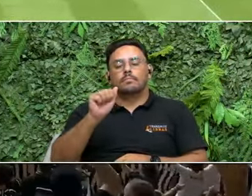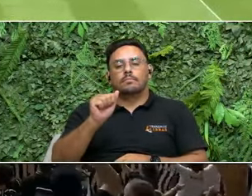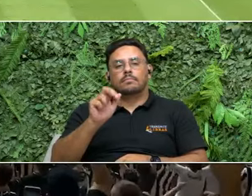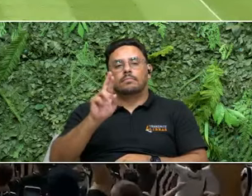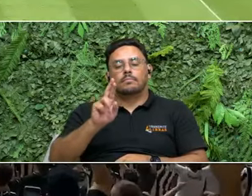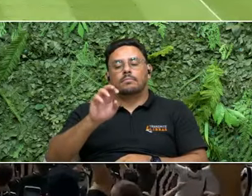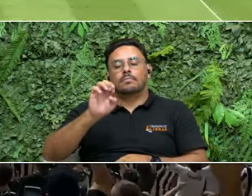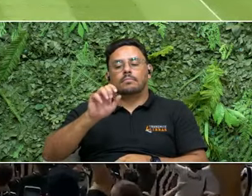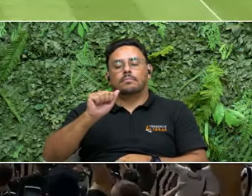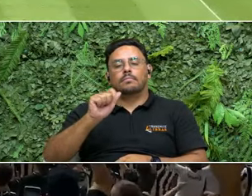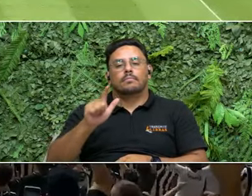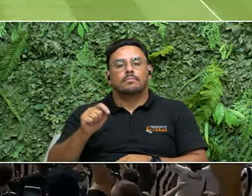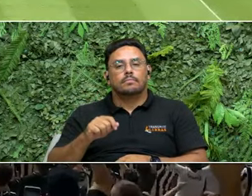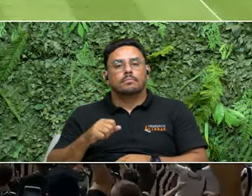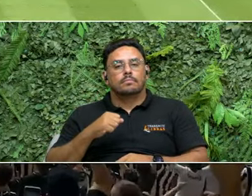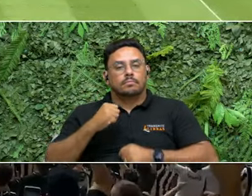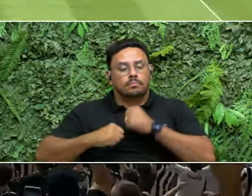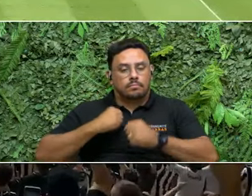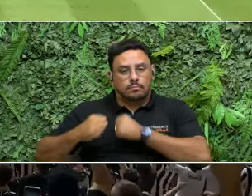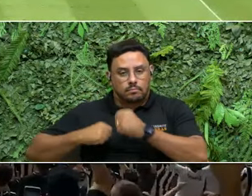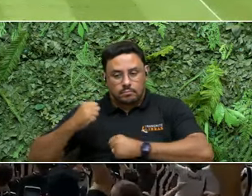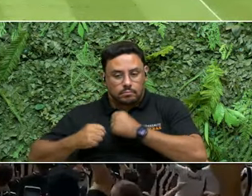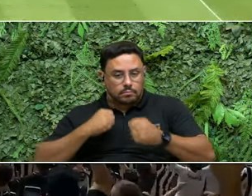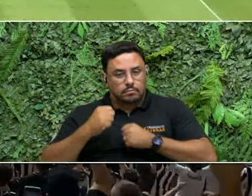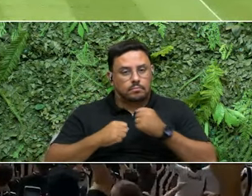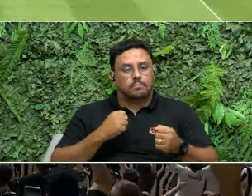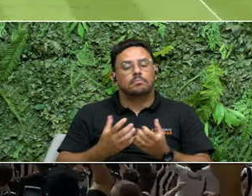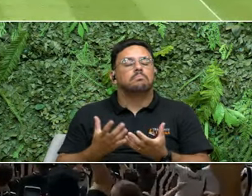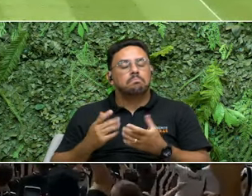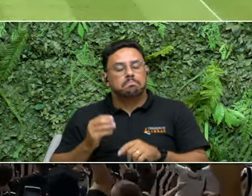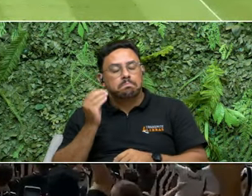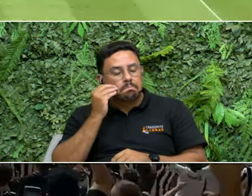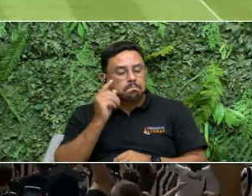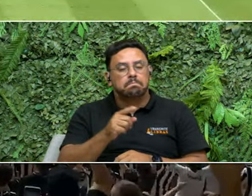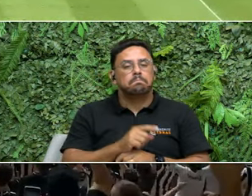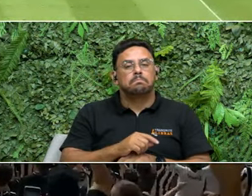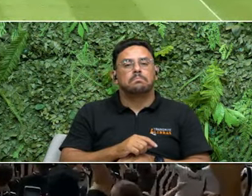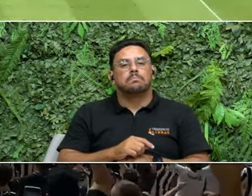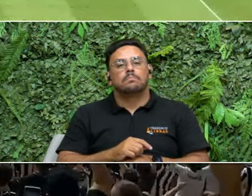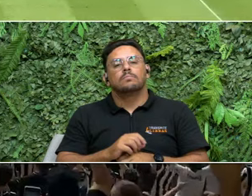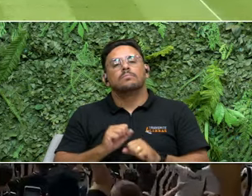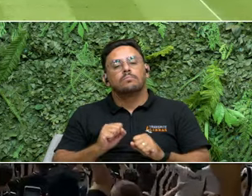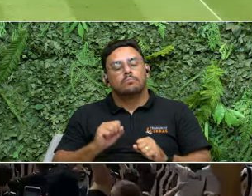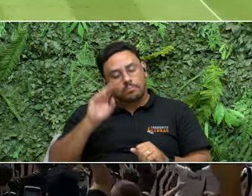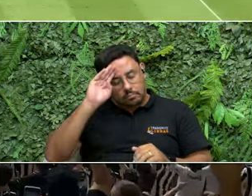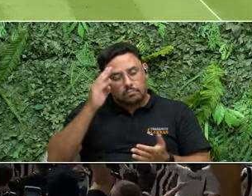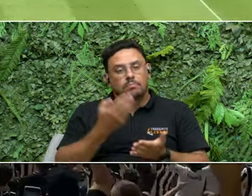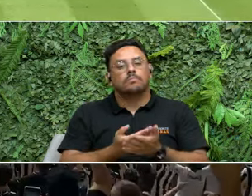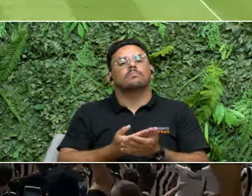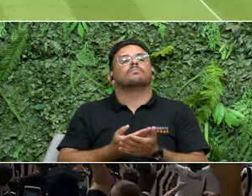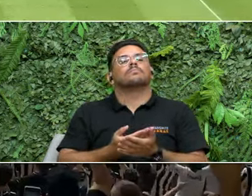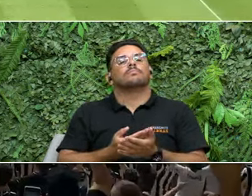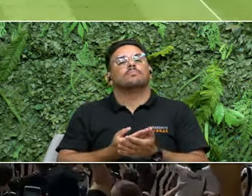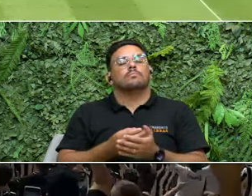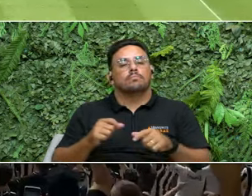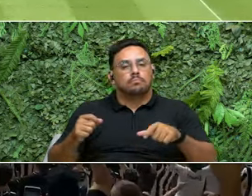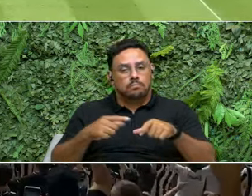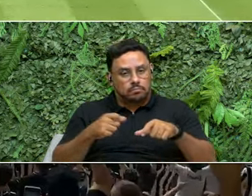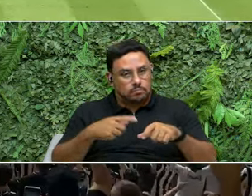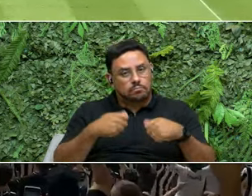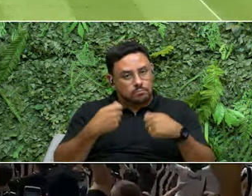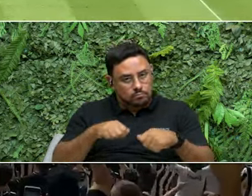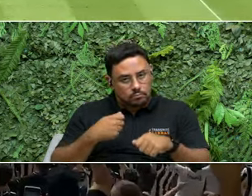barreal é um jogador de velocidade que pode pode ter nele uma aposta grande de contra-ataque caso o Cruzeiro tem essa